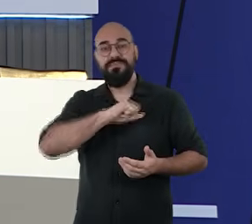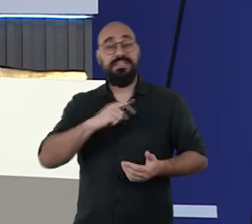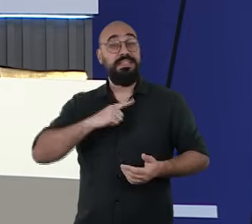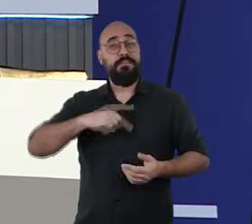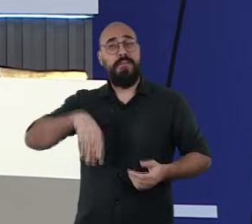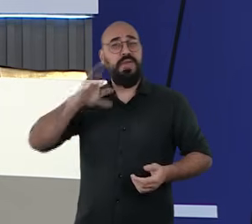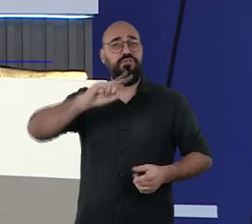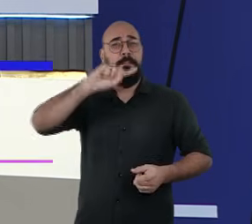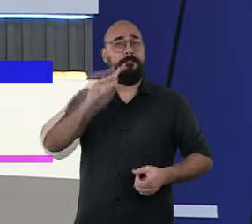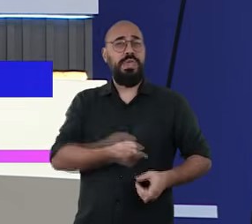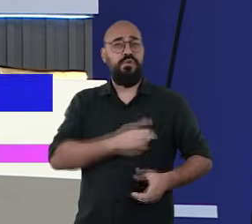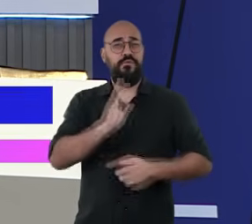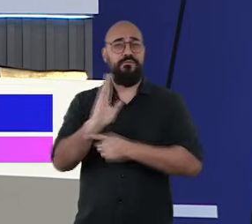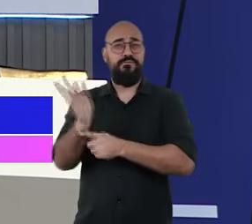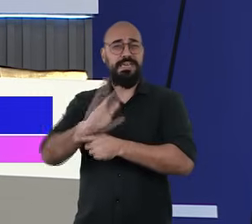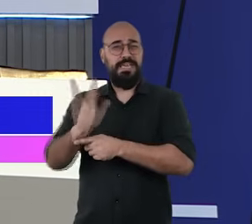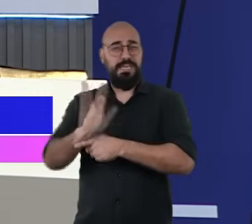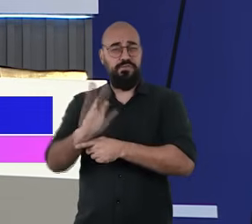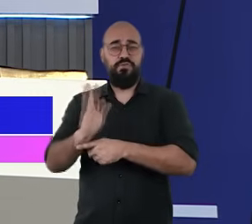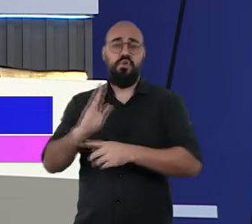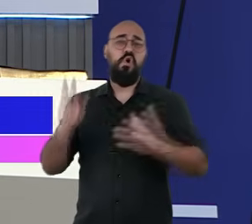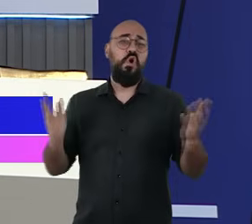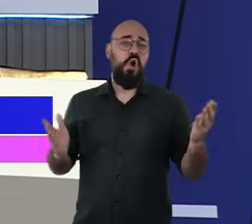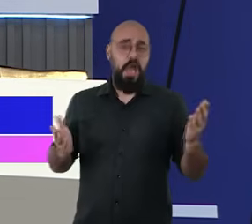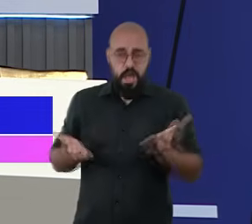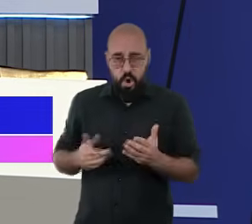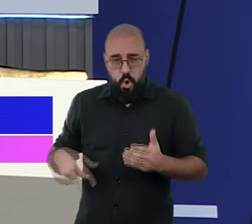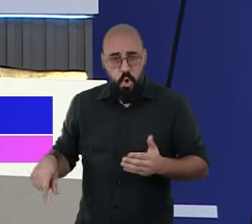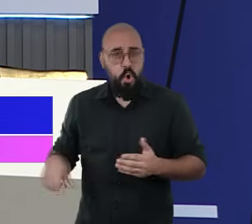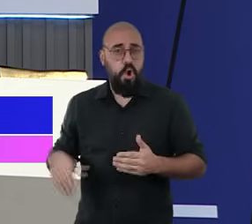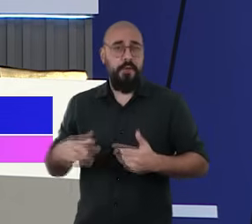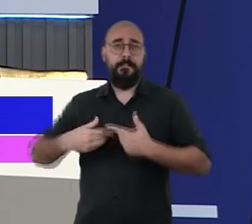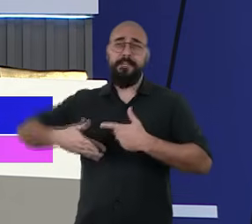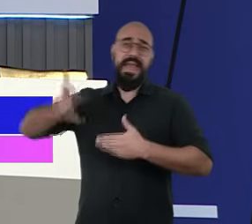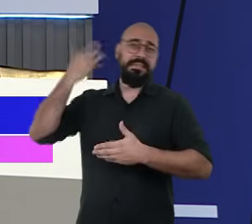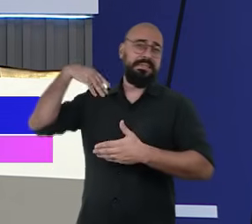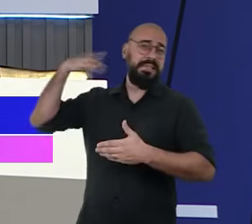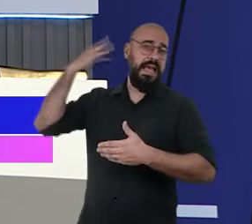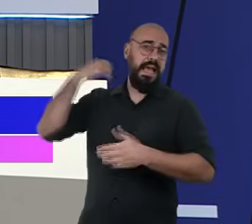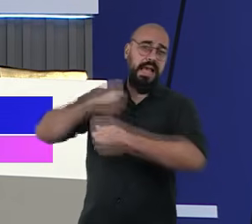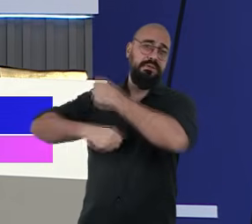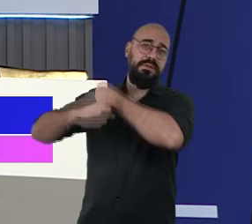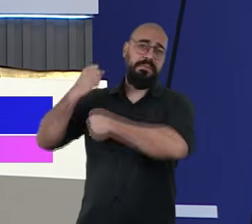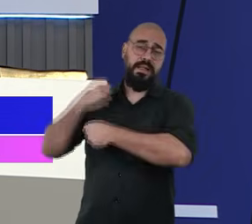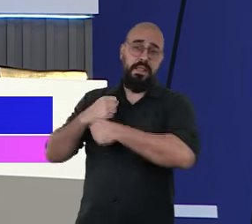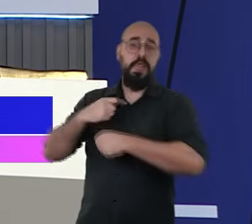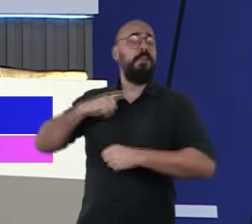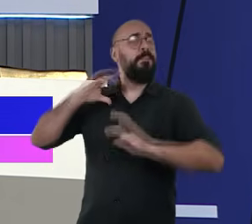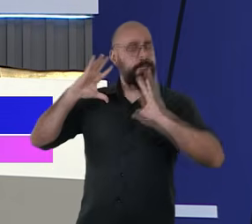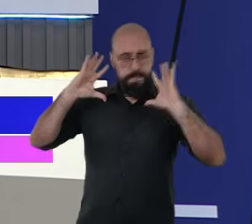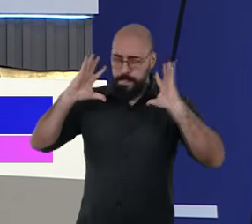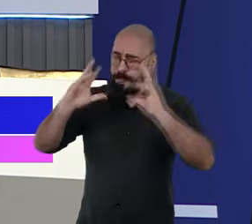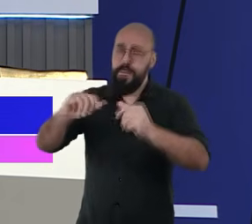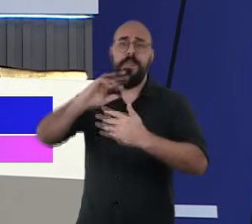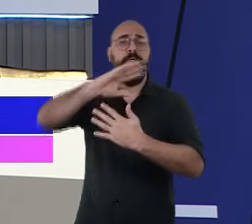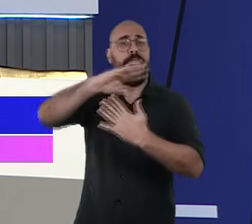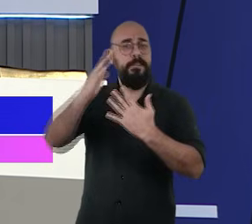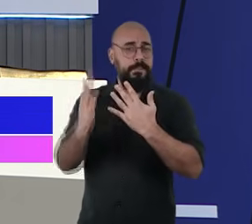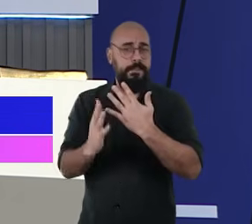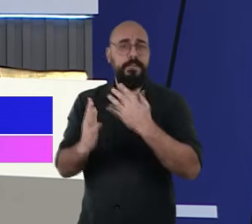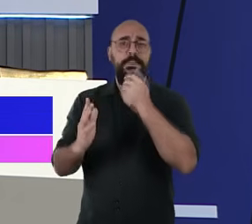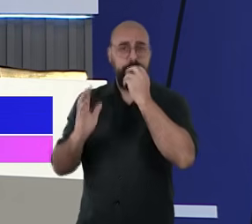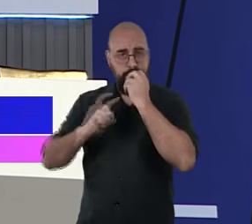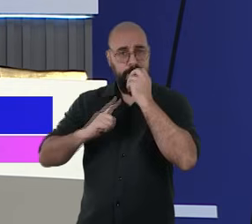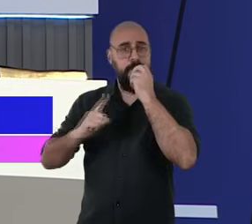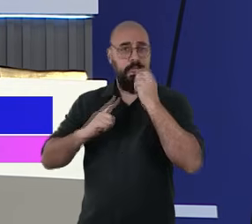vídeos à sua disposição. Os programas atuais, os programas passados, estão todos à sua inteira disposição para você assistir,